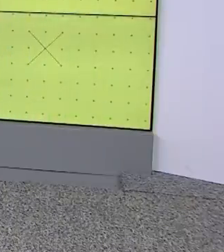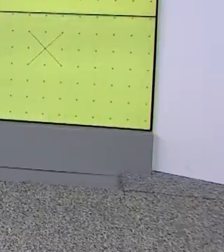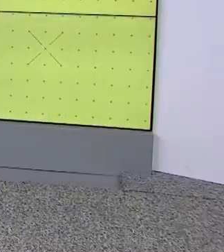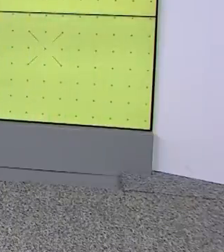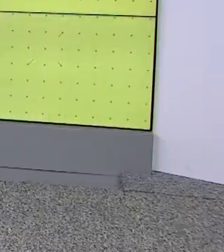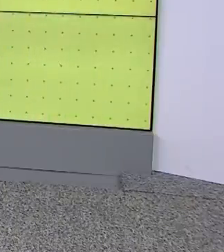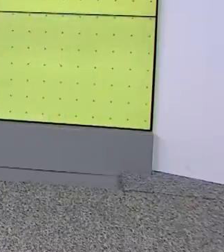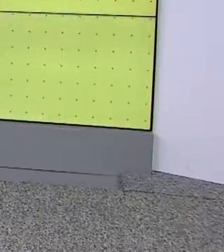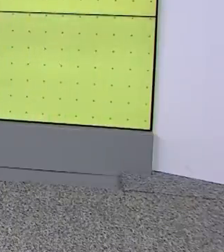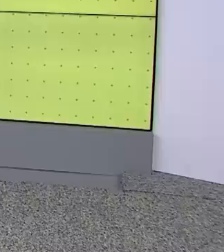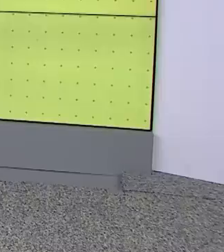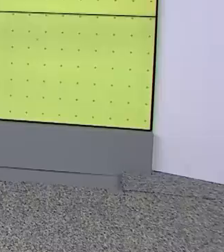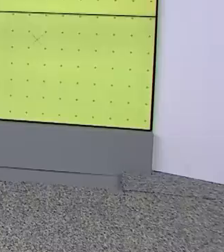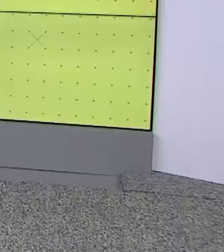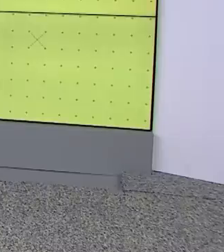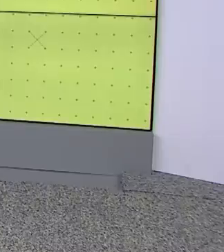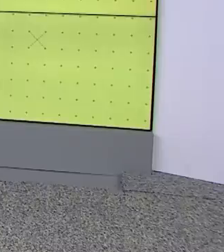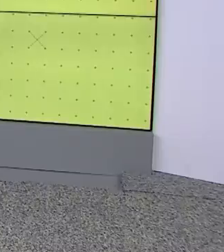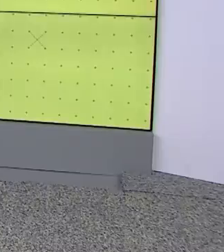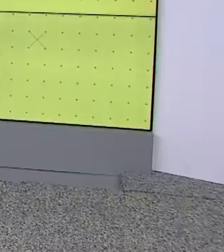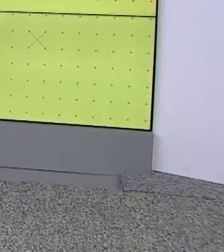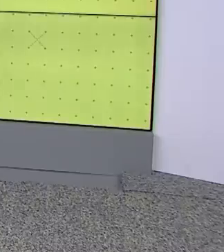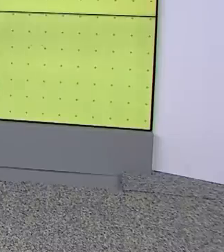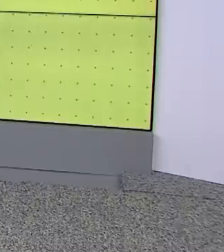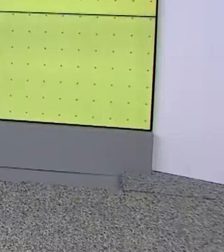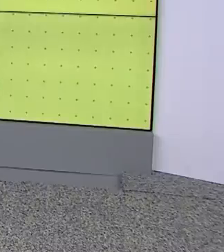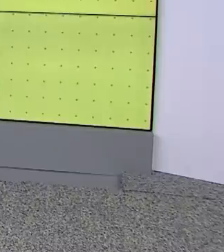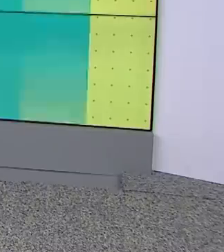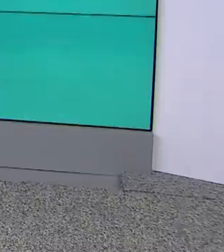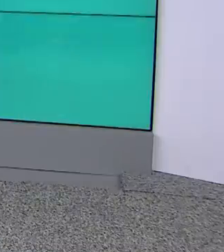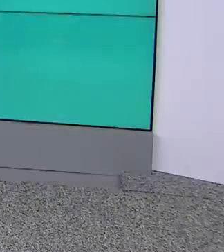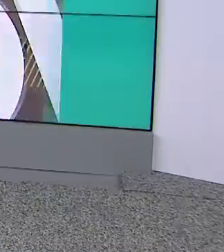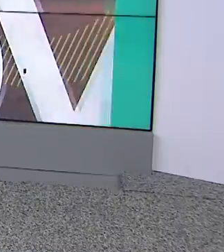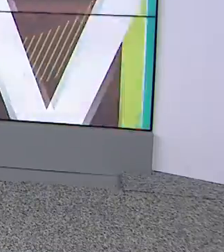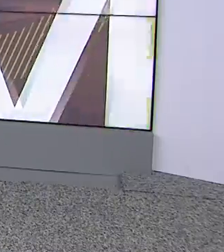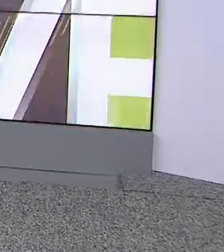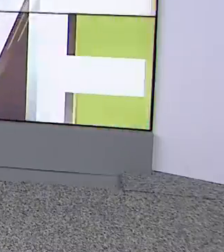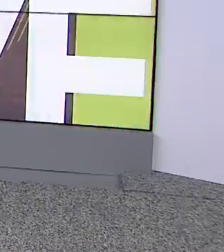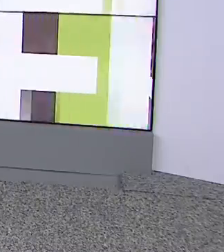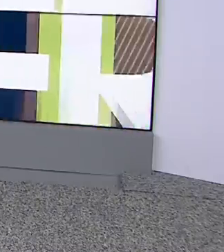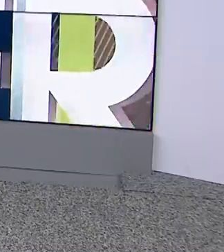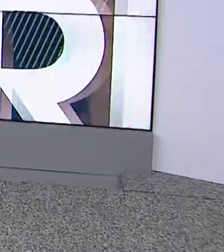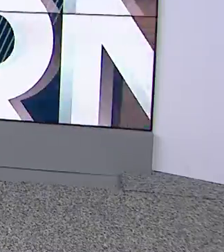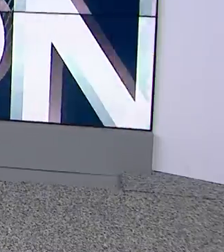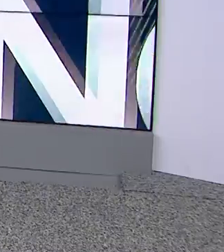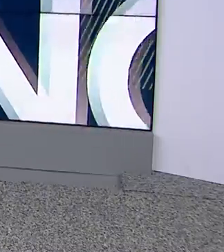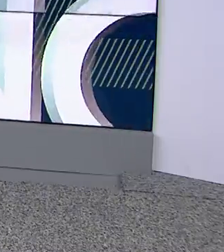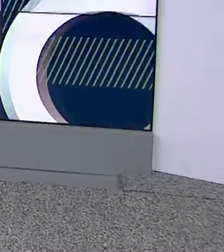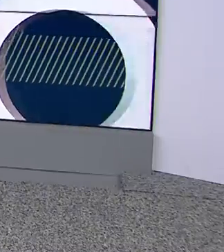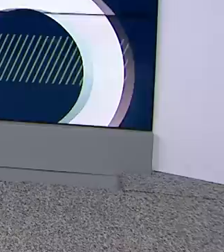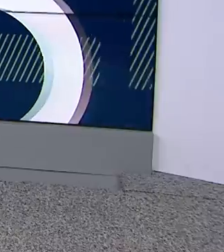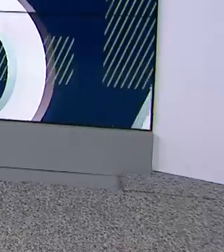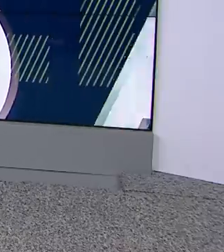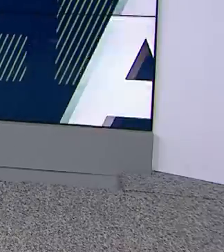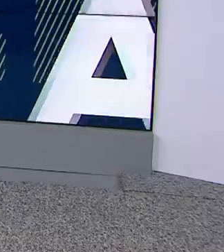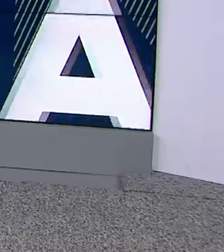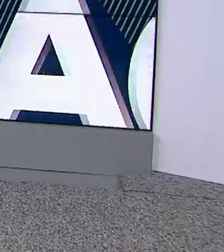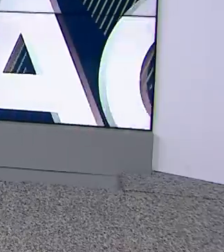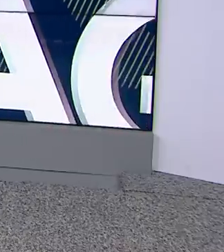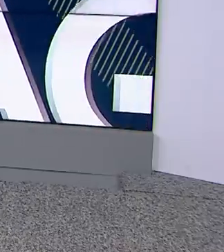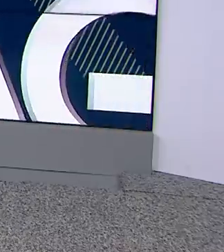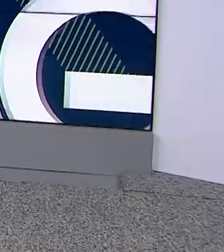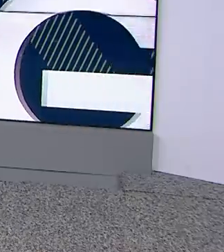Museu do Holocausto e o Muro das Lamentações. A visita teve o objetivo de aproximar os países e firmar novas parcerias